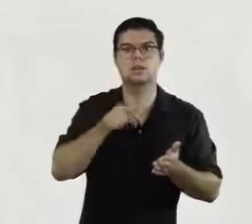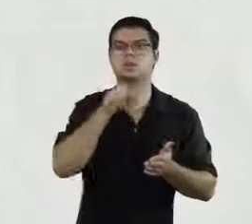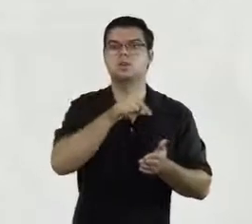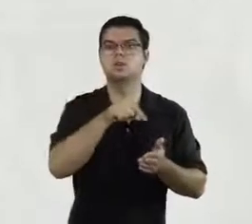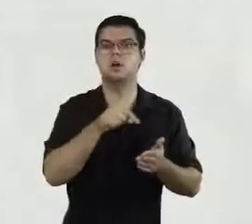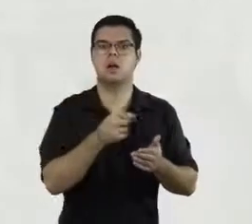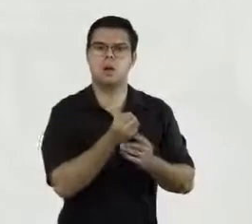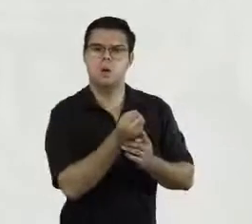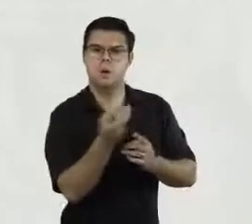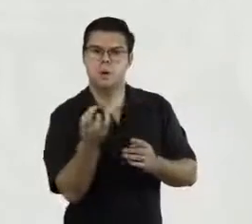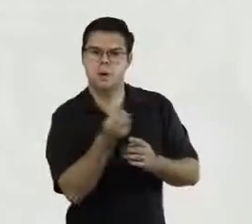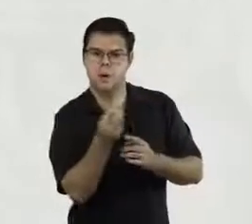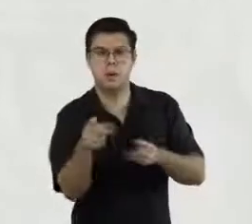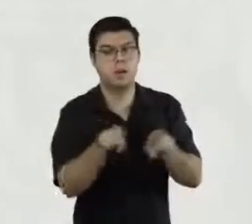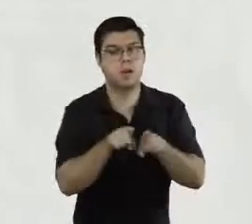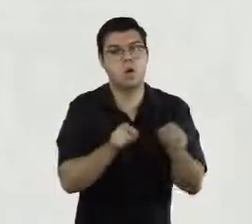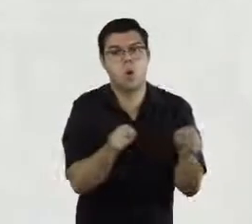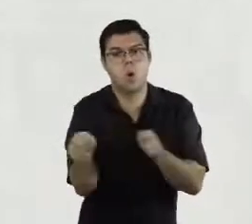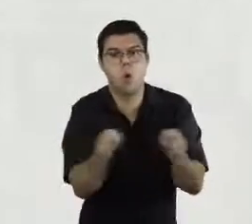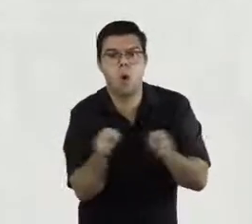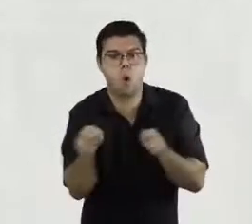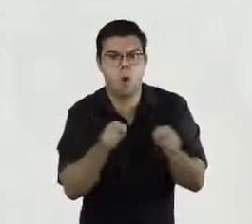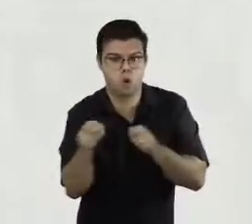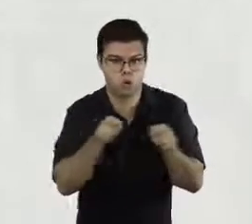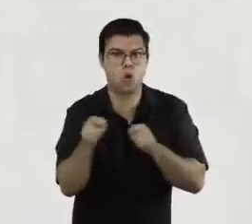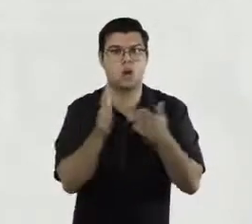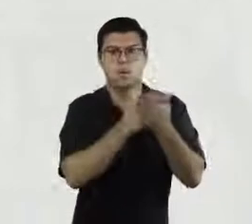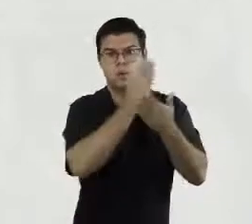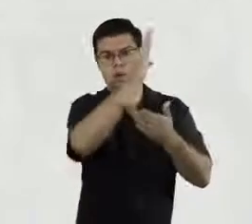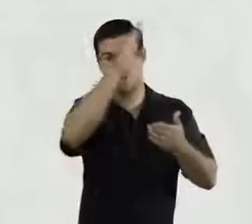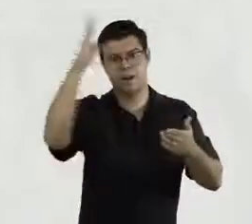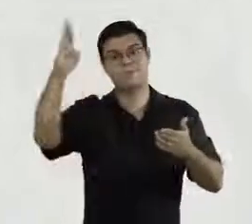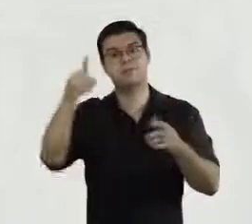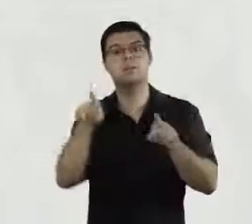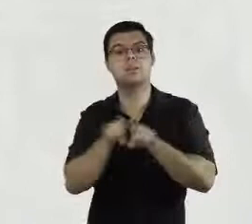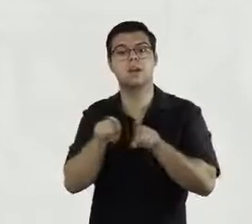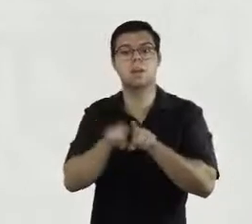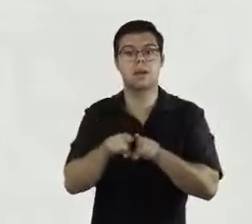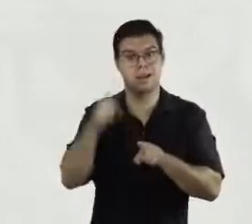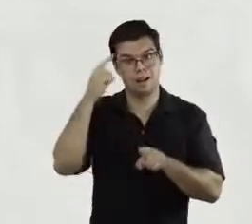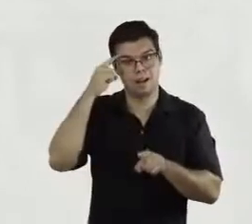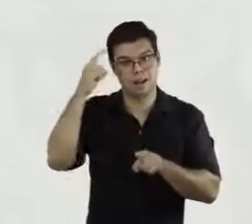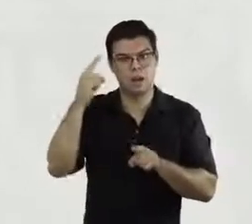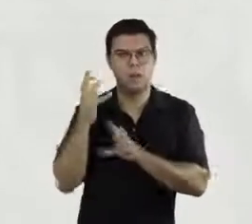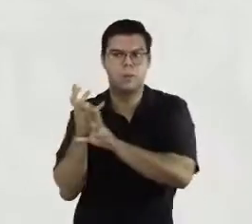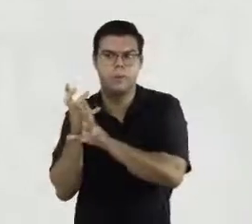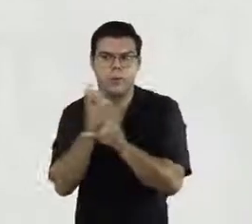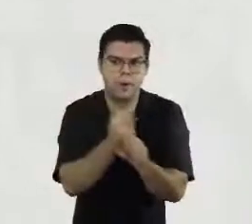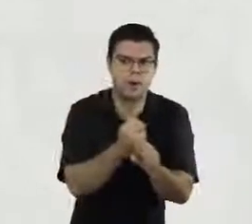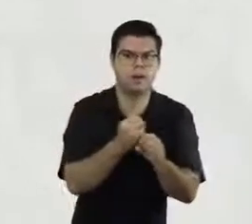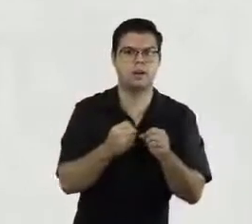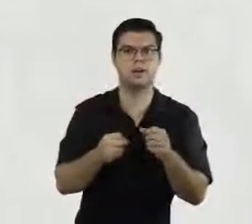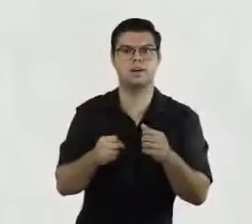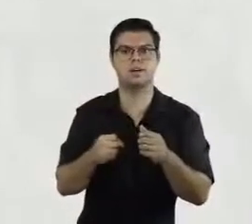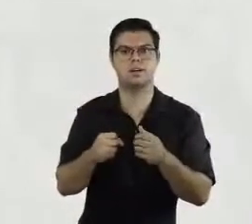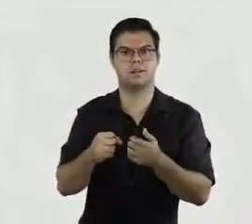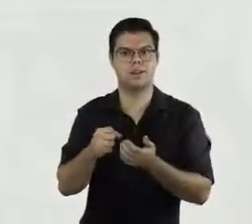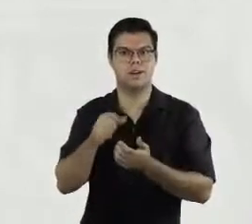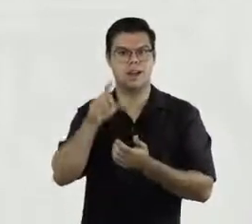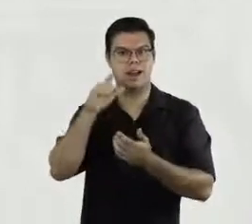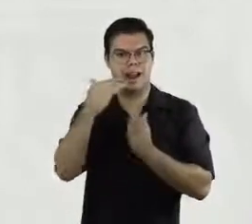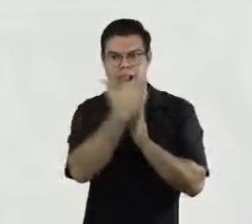medição e para o controle bibliográfico, para além do recenseamento, inventário, lista de